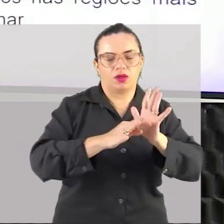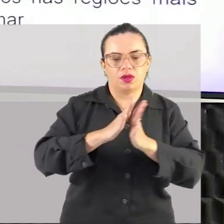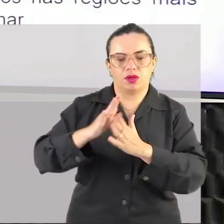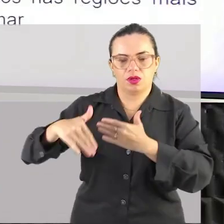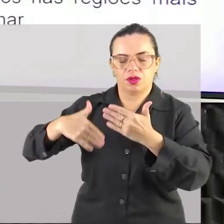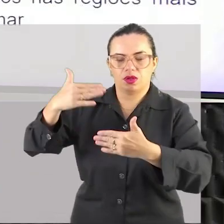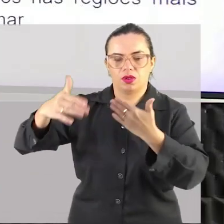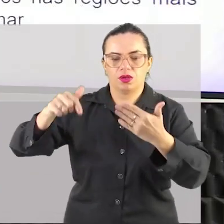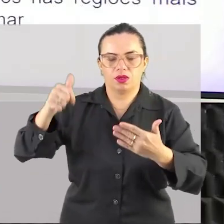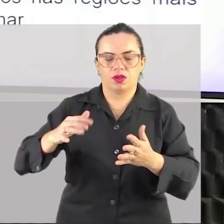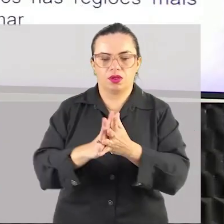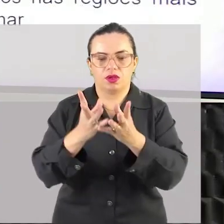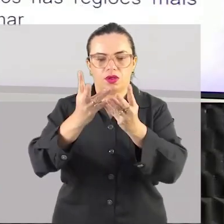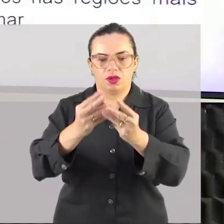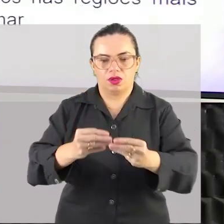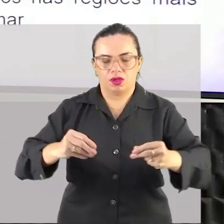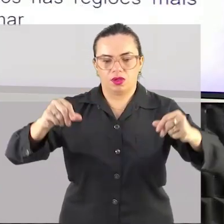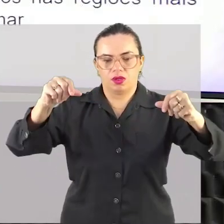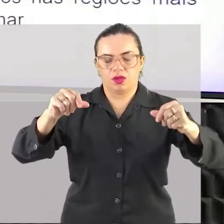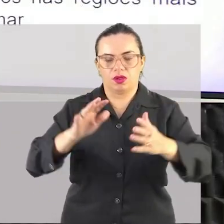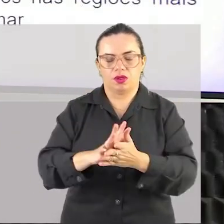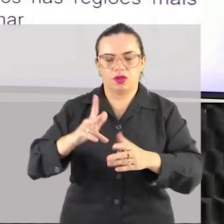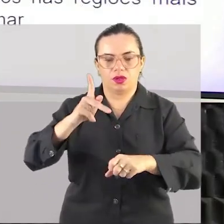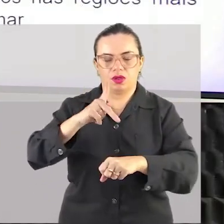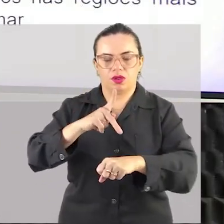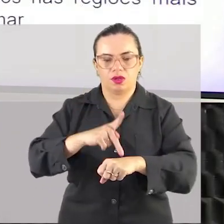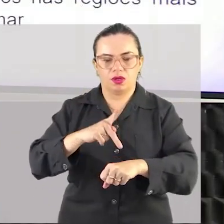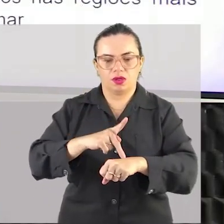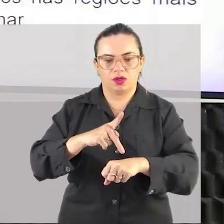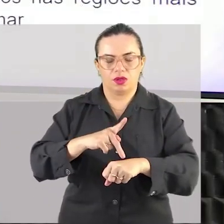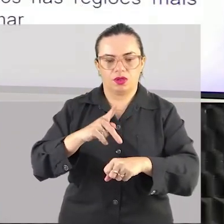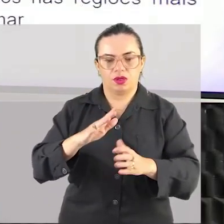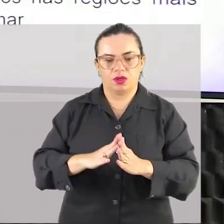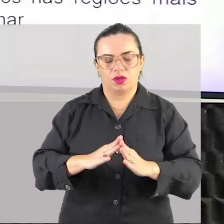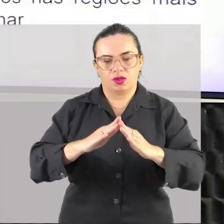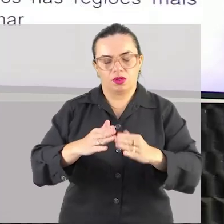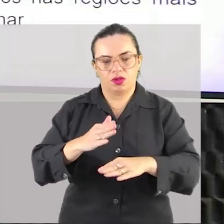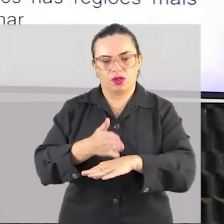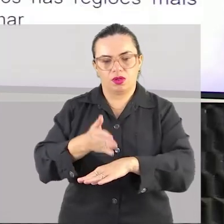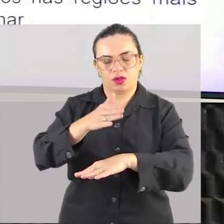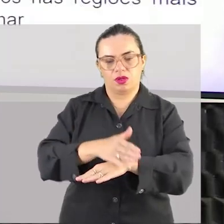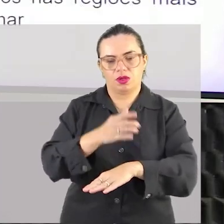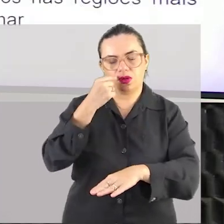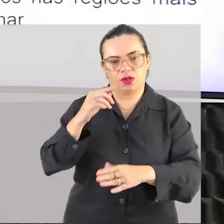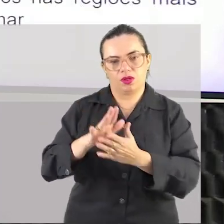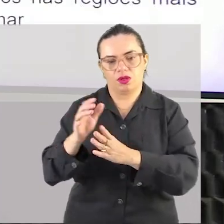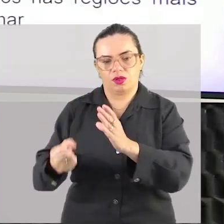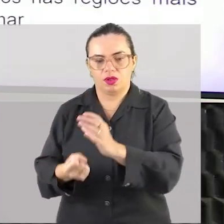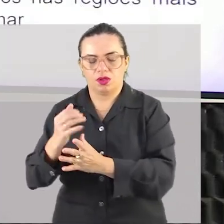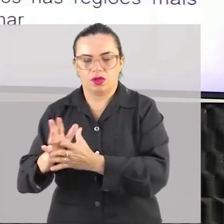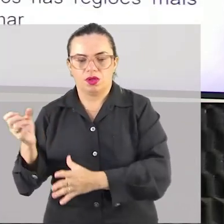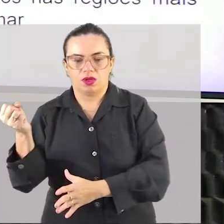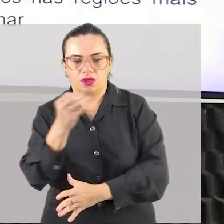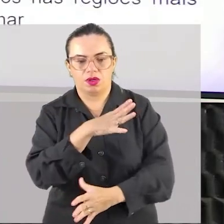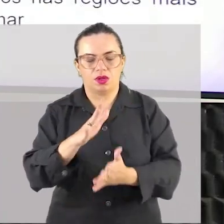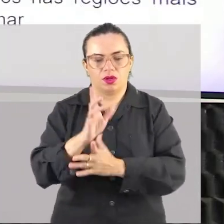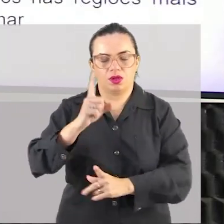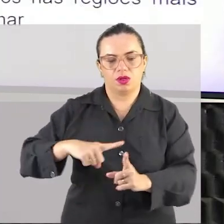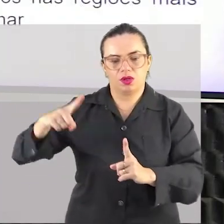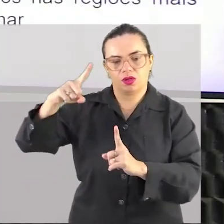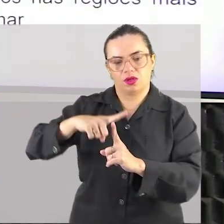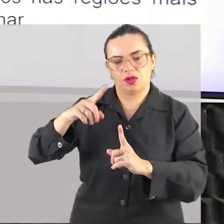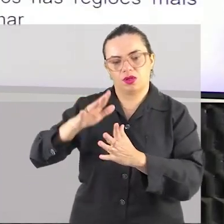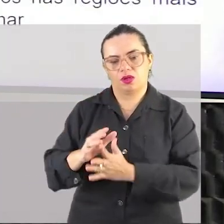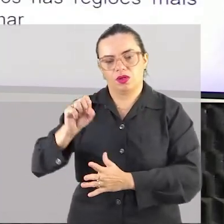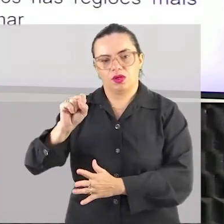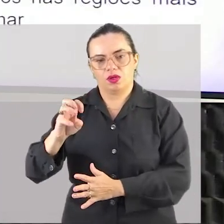do processo de decomposição da rocha e formação de novas rochas do tipo sedimentar. Eu